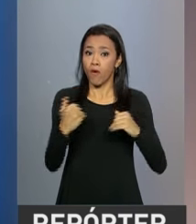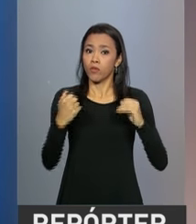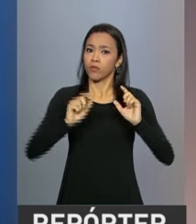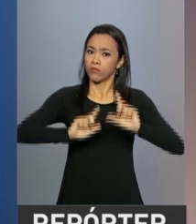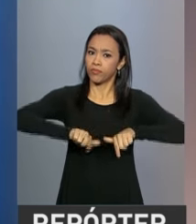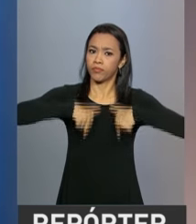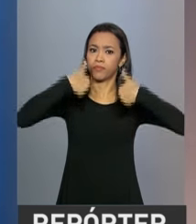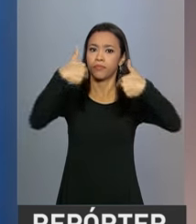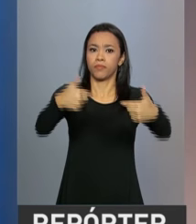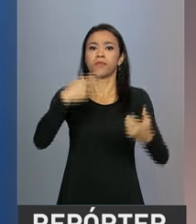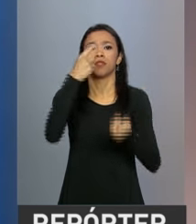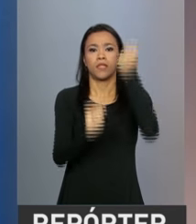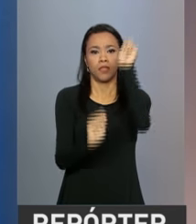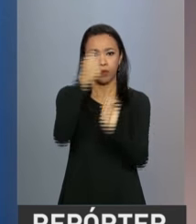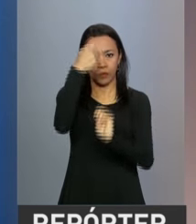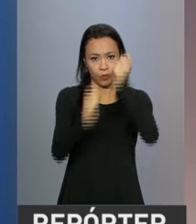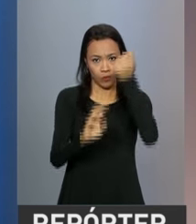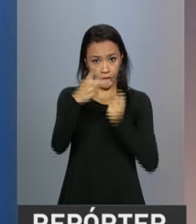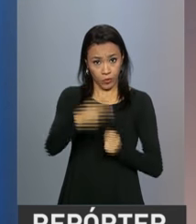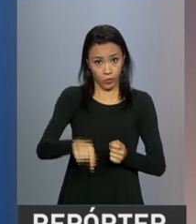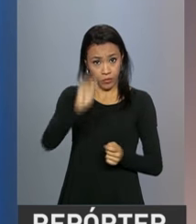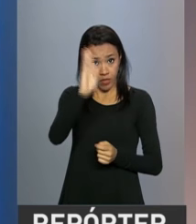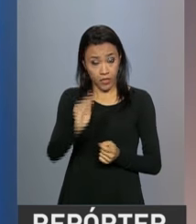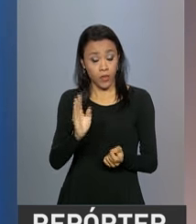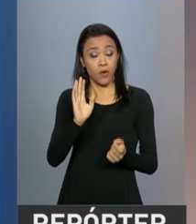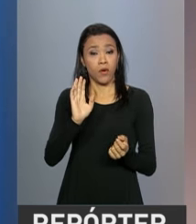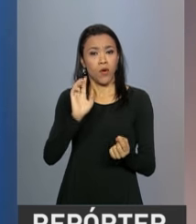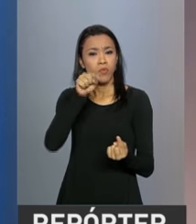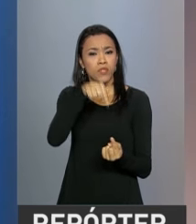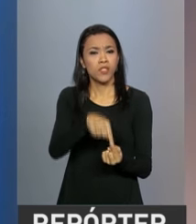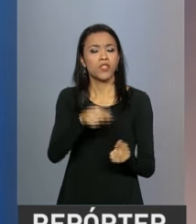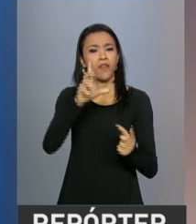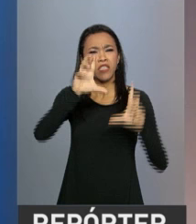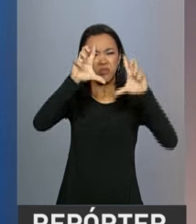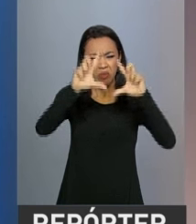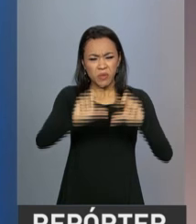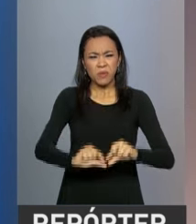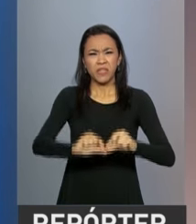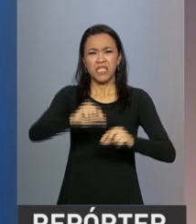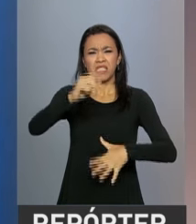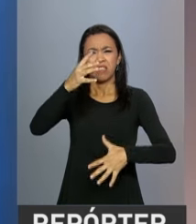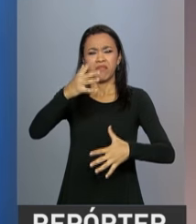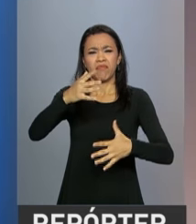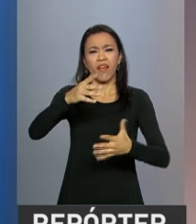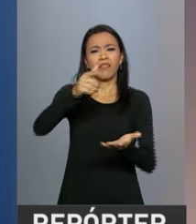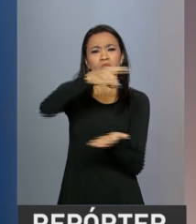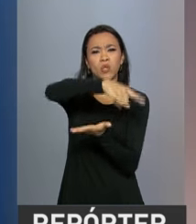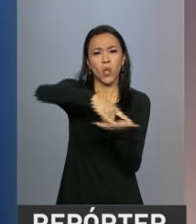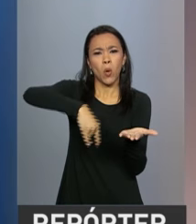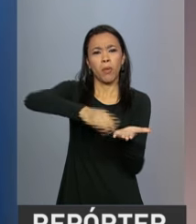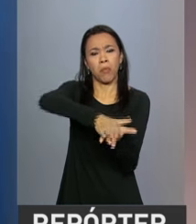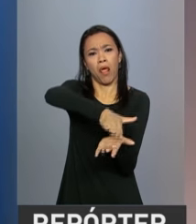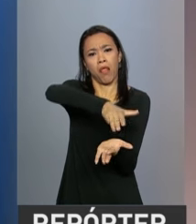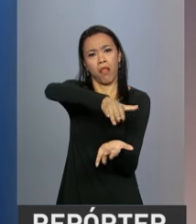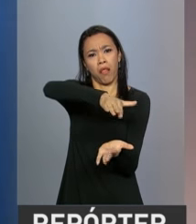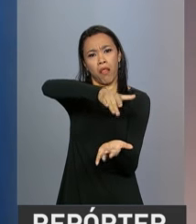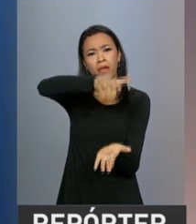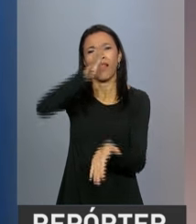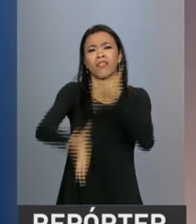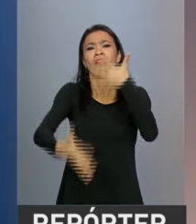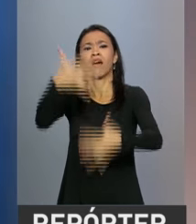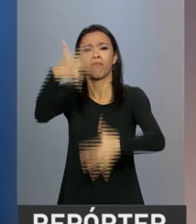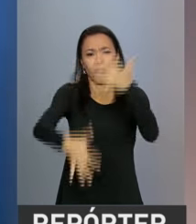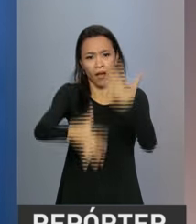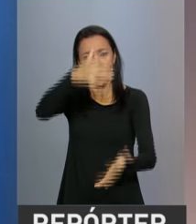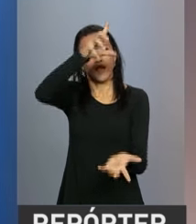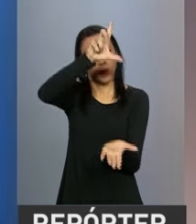visa não só agilizar, desburocratizar e criar um marco regulatório para que